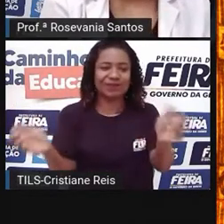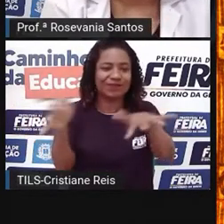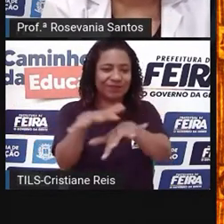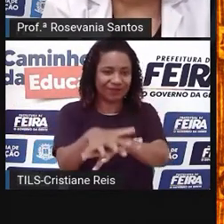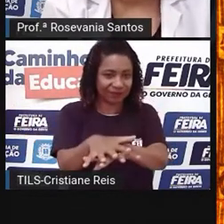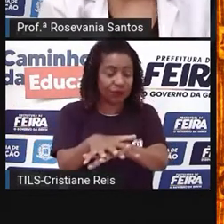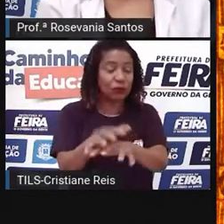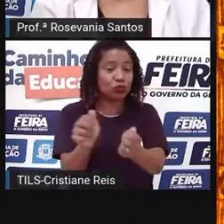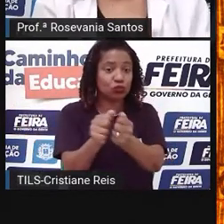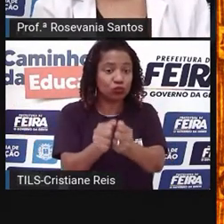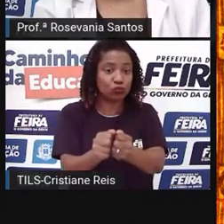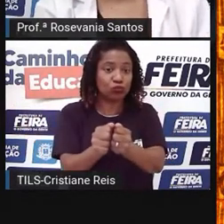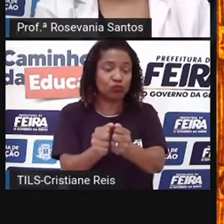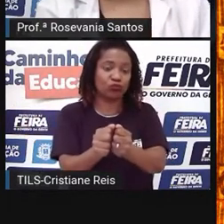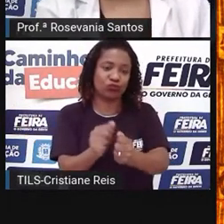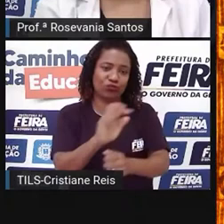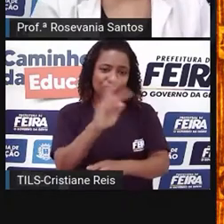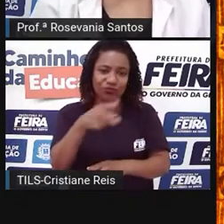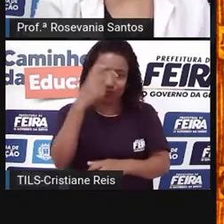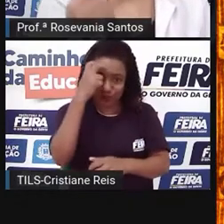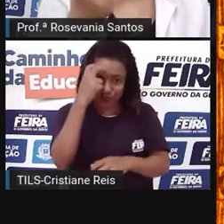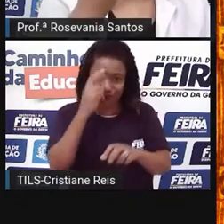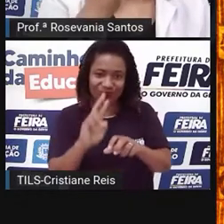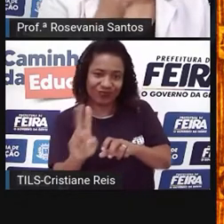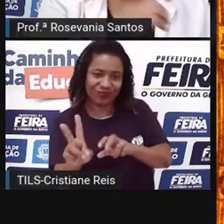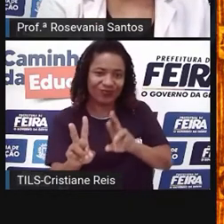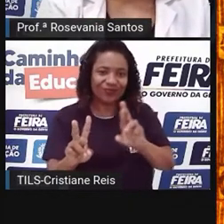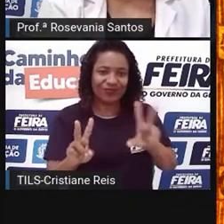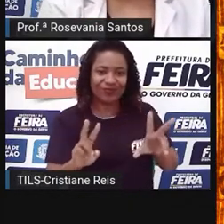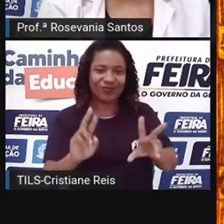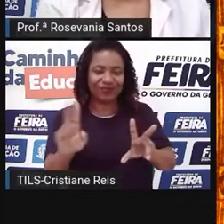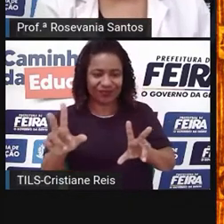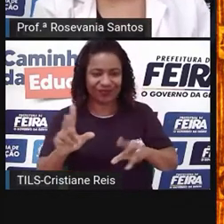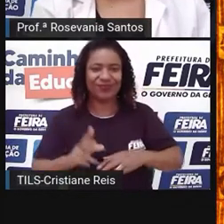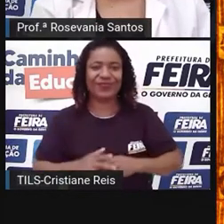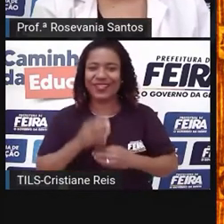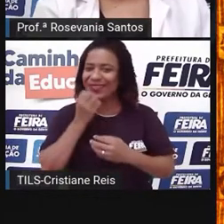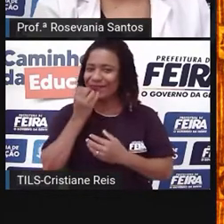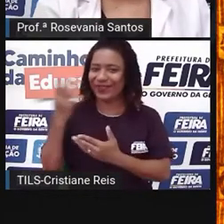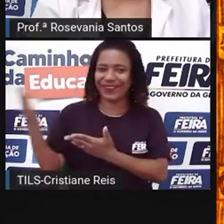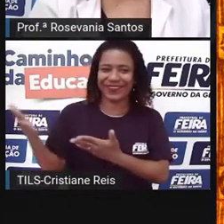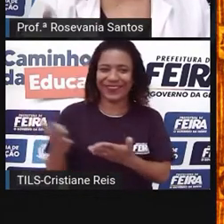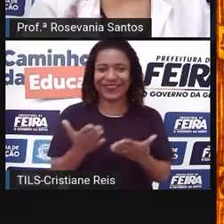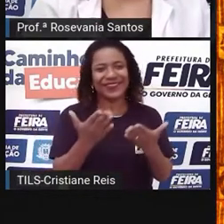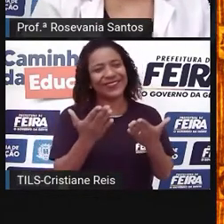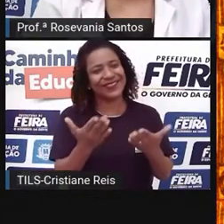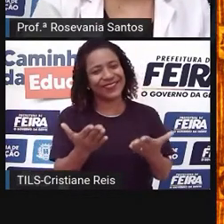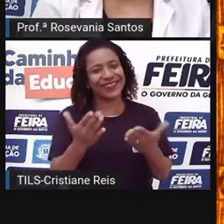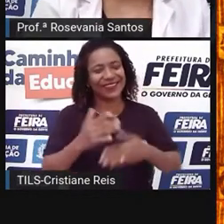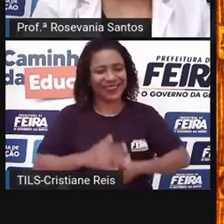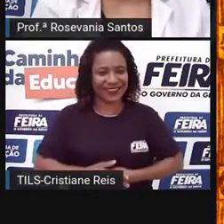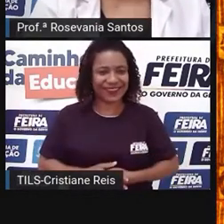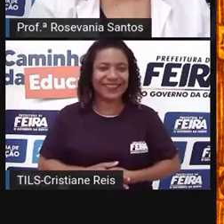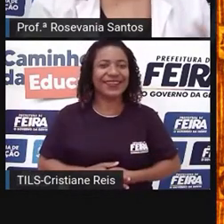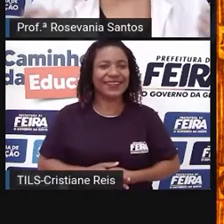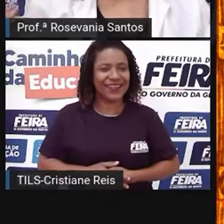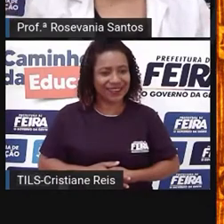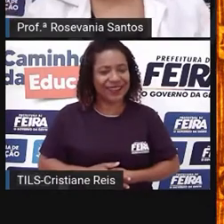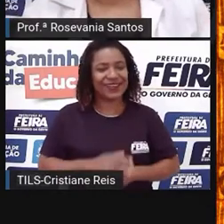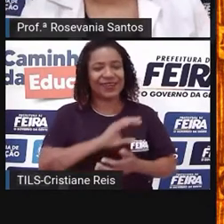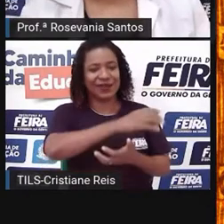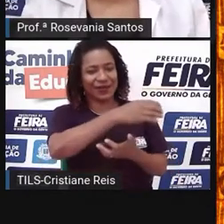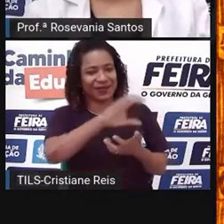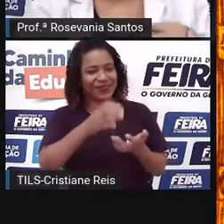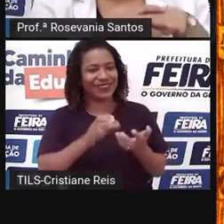extremamente ricas, né, no continente africano. Então, sejam bem-vindos, né, a essa viagem pelo continente africano. E mais